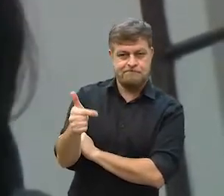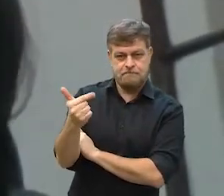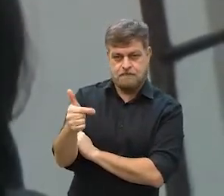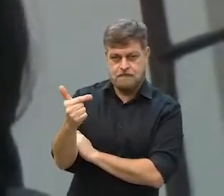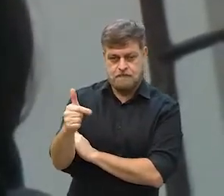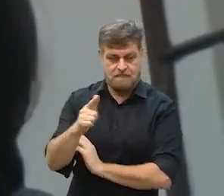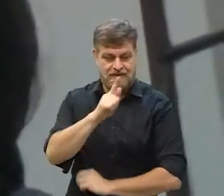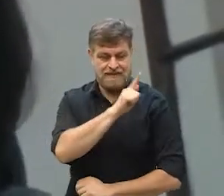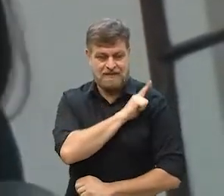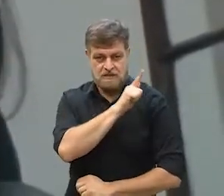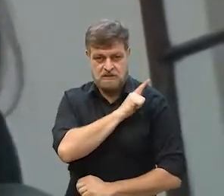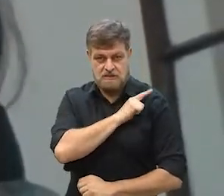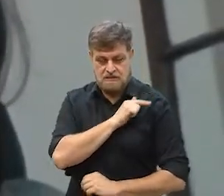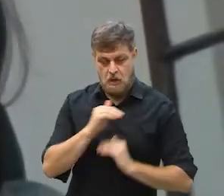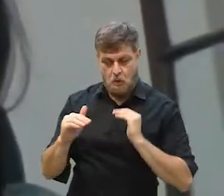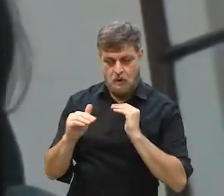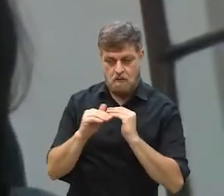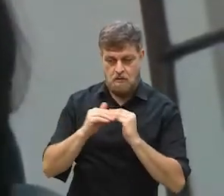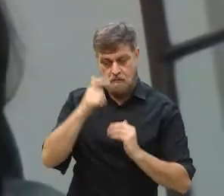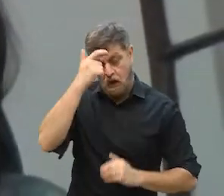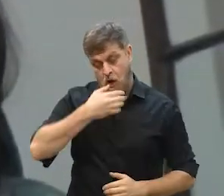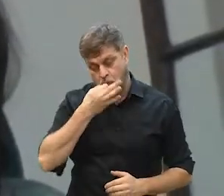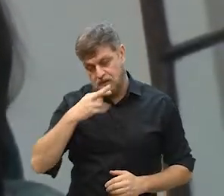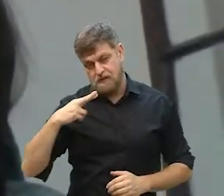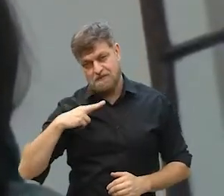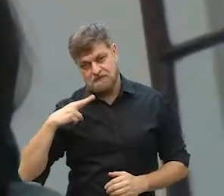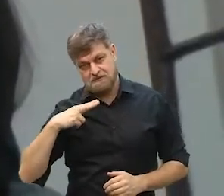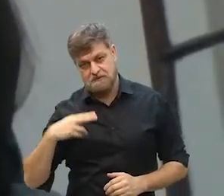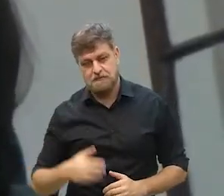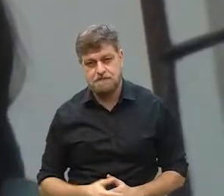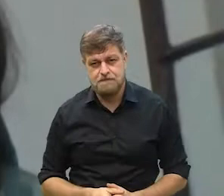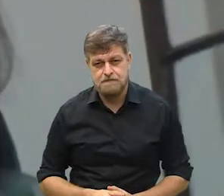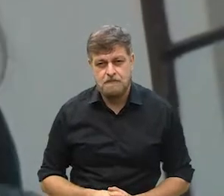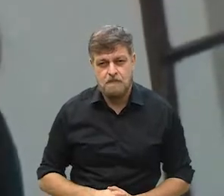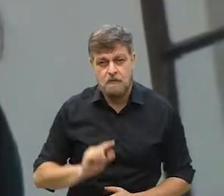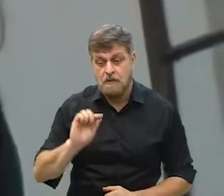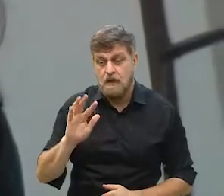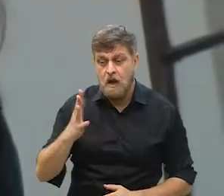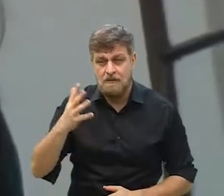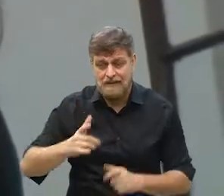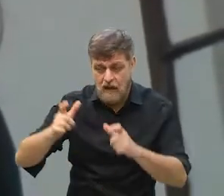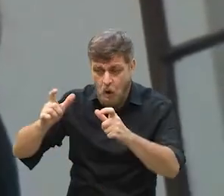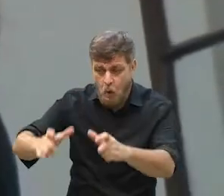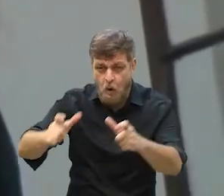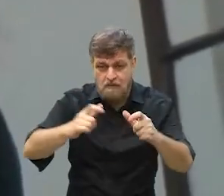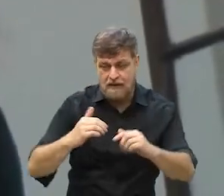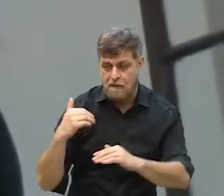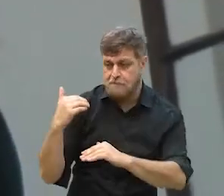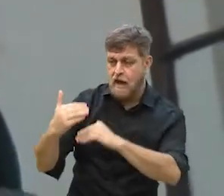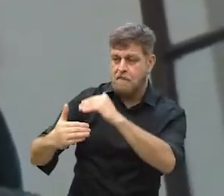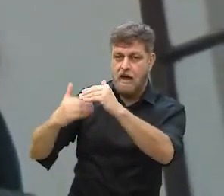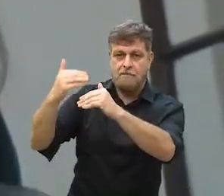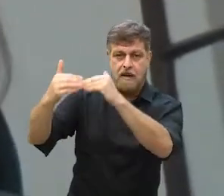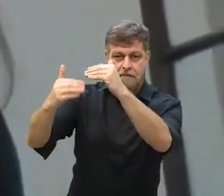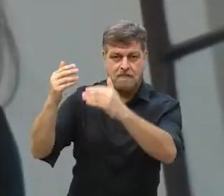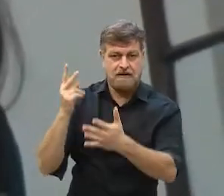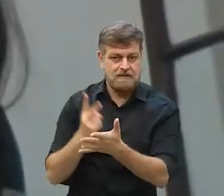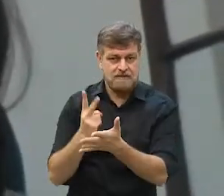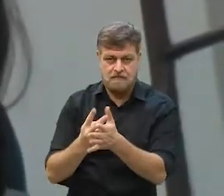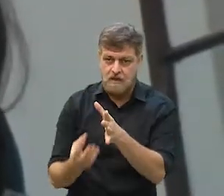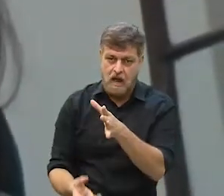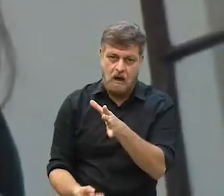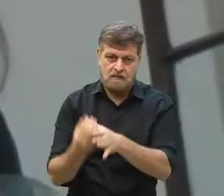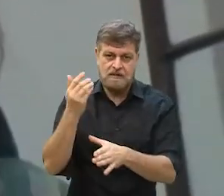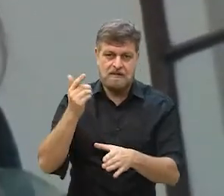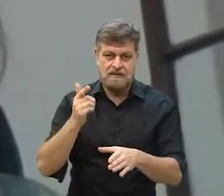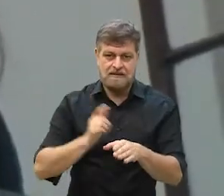da gestão, né, no meu ponto de vista. Então, geralmente, quando os lugares se desenvolvem, esses lugares automaticamente